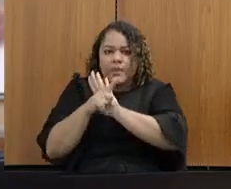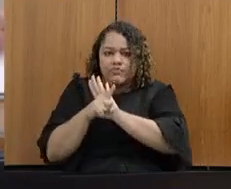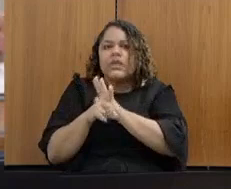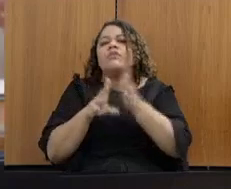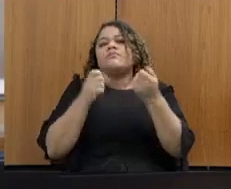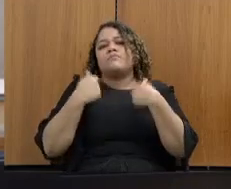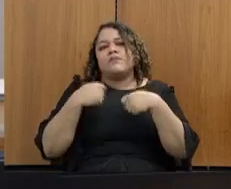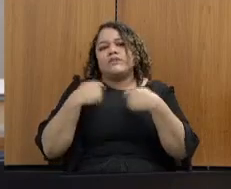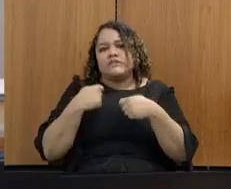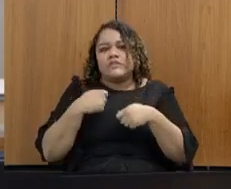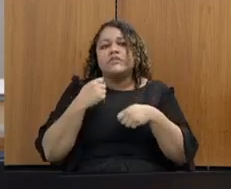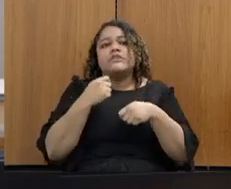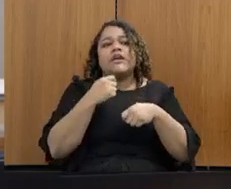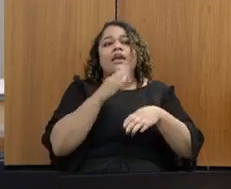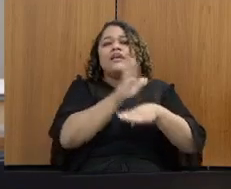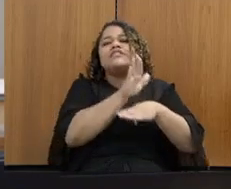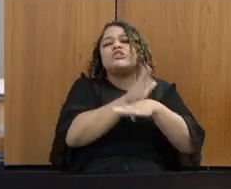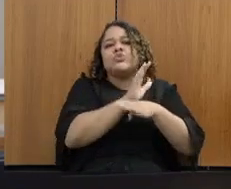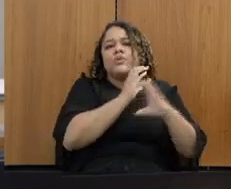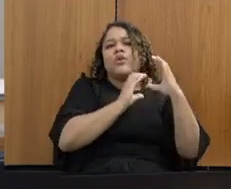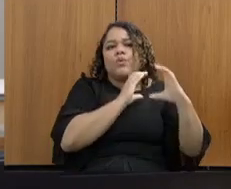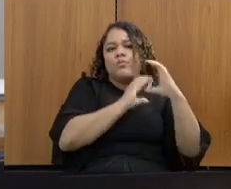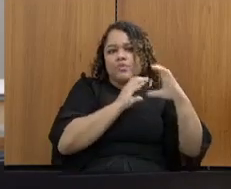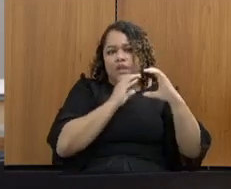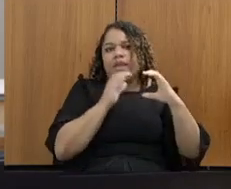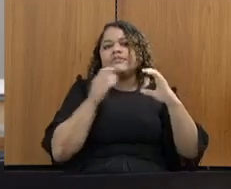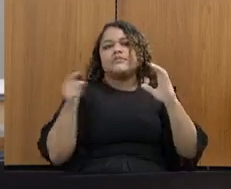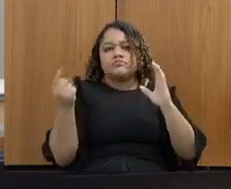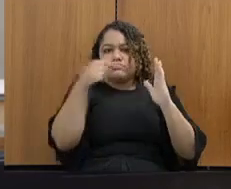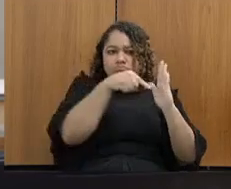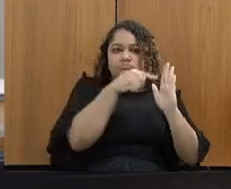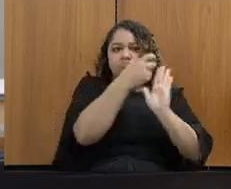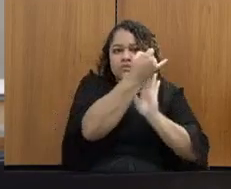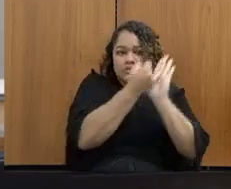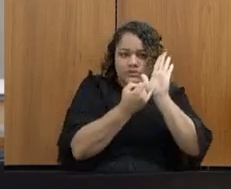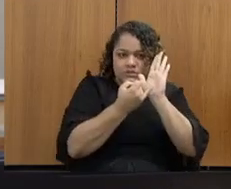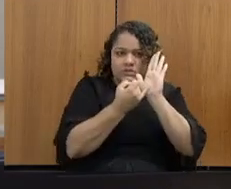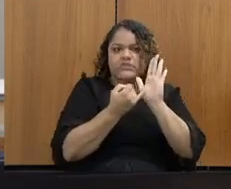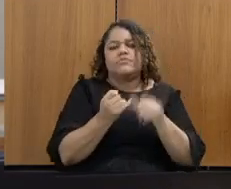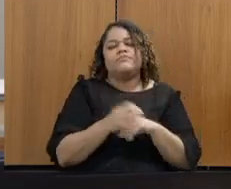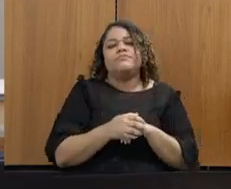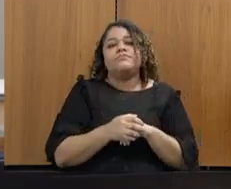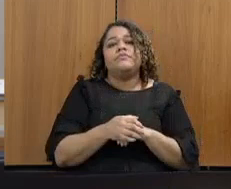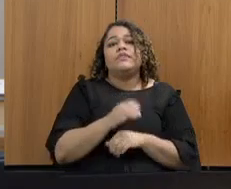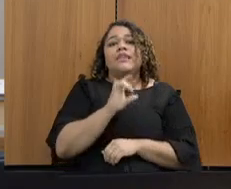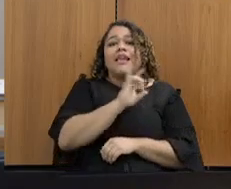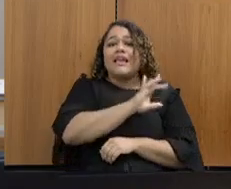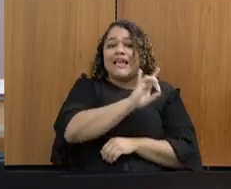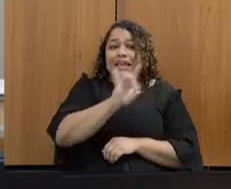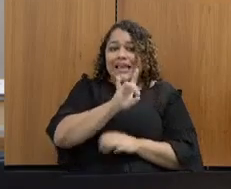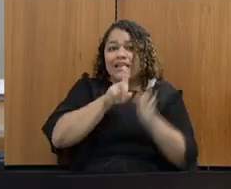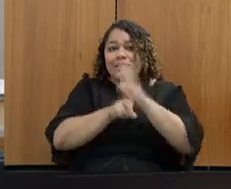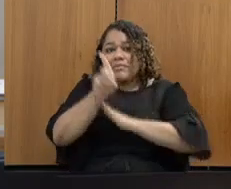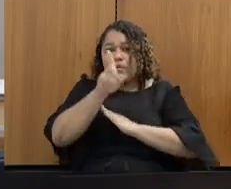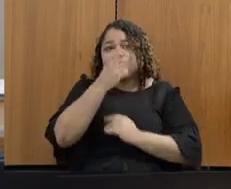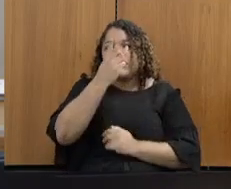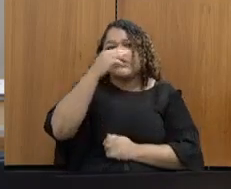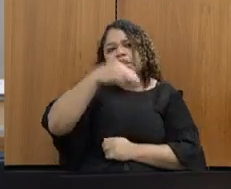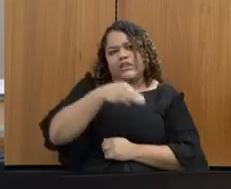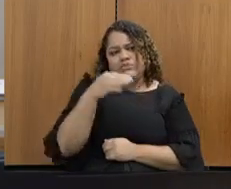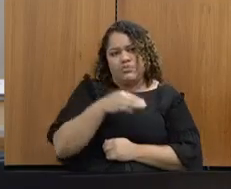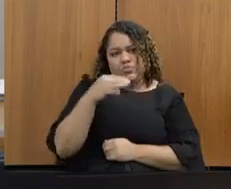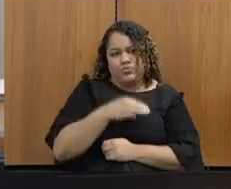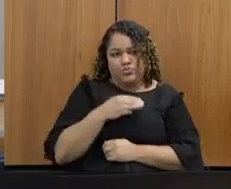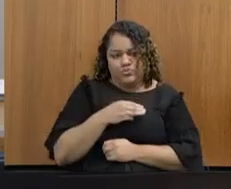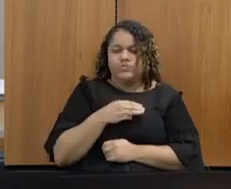comunicação cada Deputado também poderá fazer uma interpelação pelo prazo de três minutos após cada interpelação a doutora